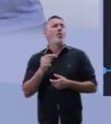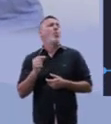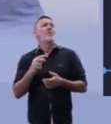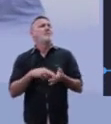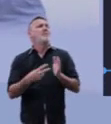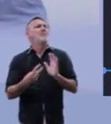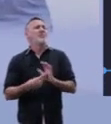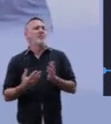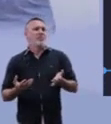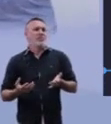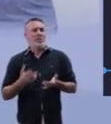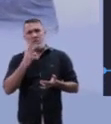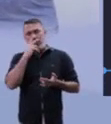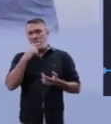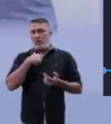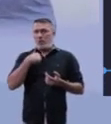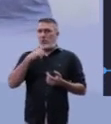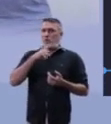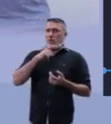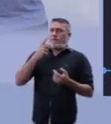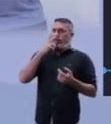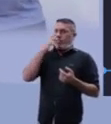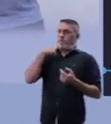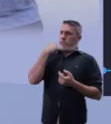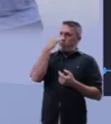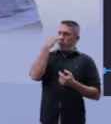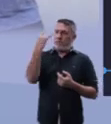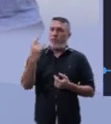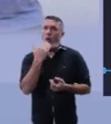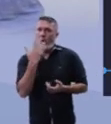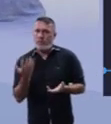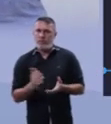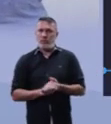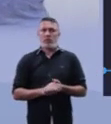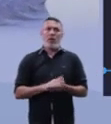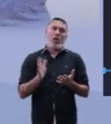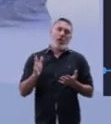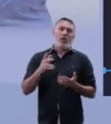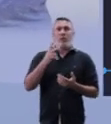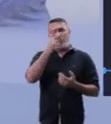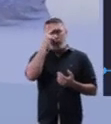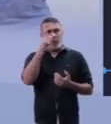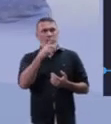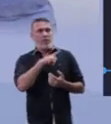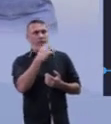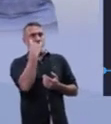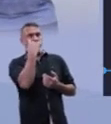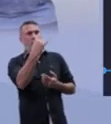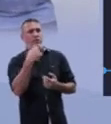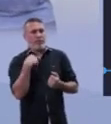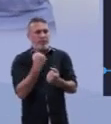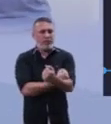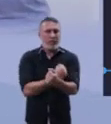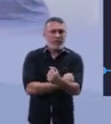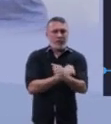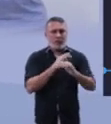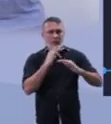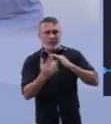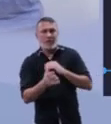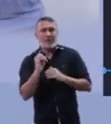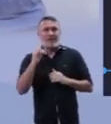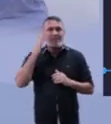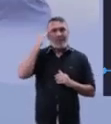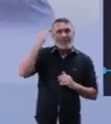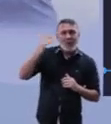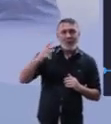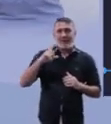é manipulado? Ah, professor, eu sou manipulado pela comida. Se tiver comida, eu vou. Ah, eu sou manipulado, professor, pela rede social. Se